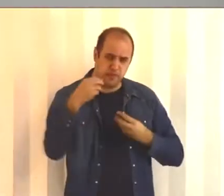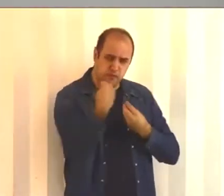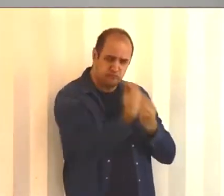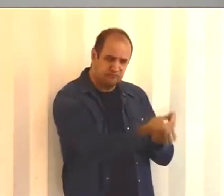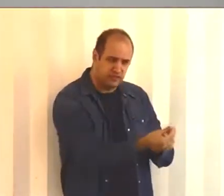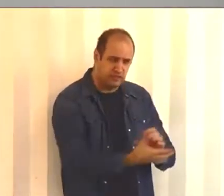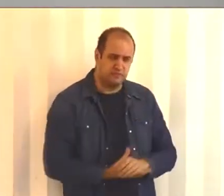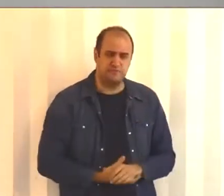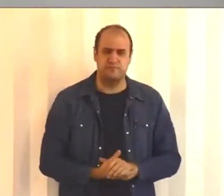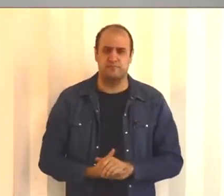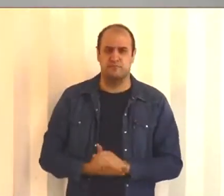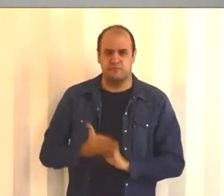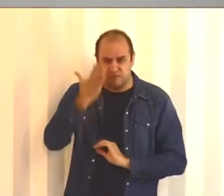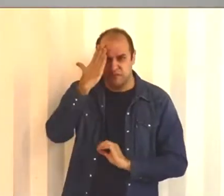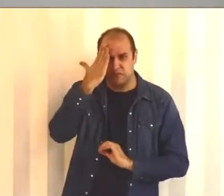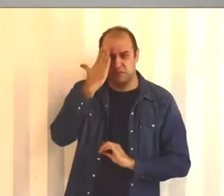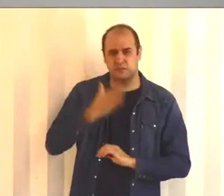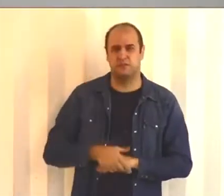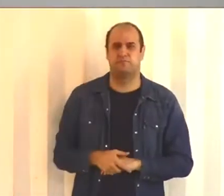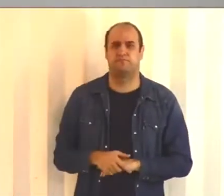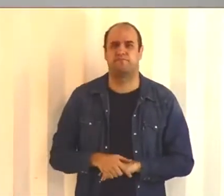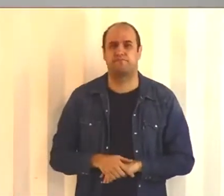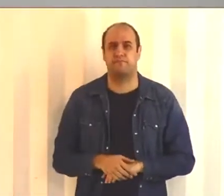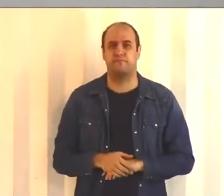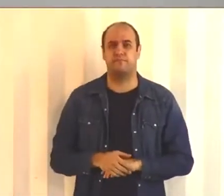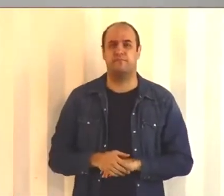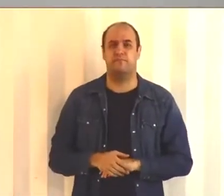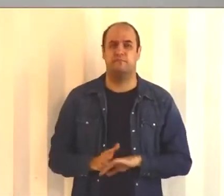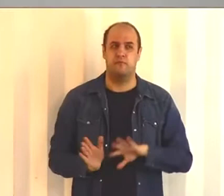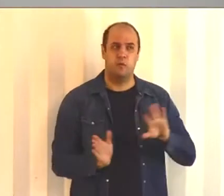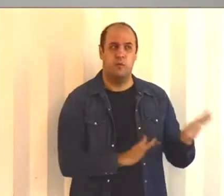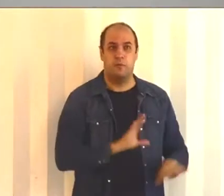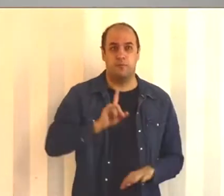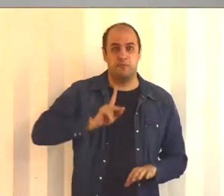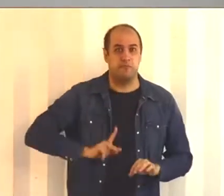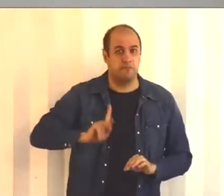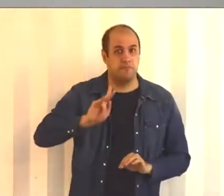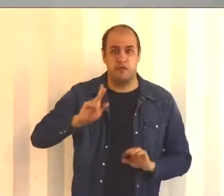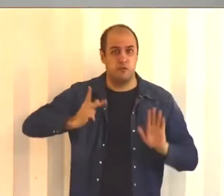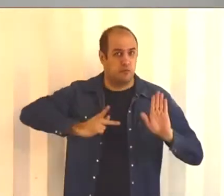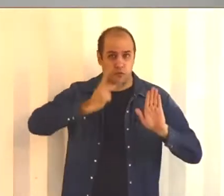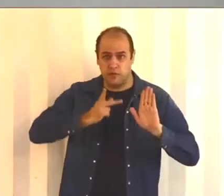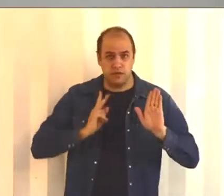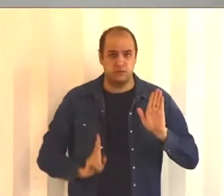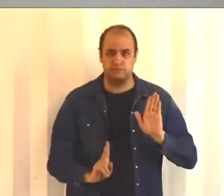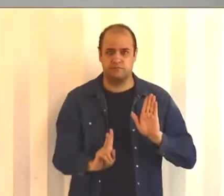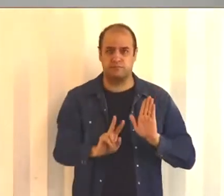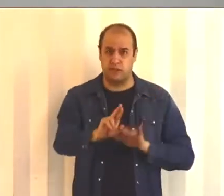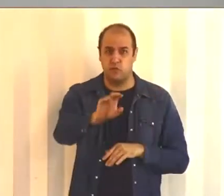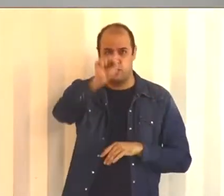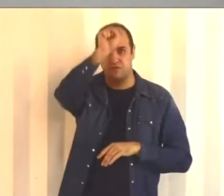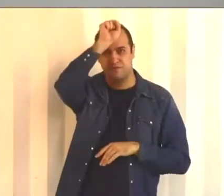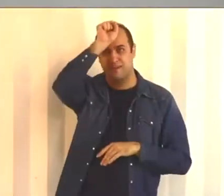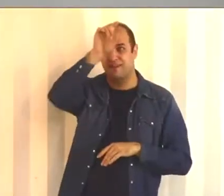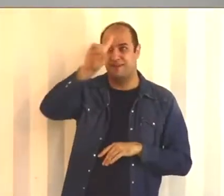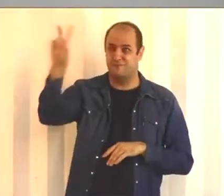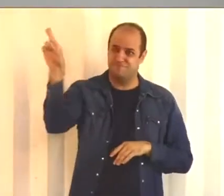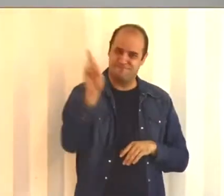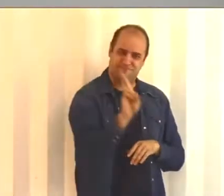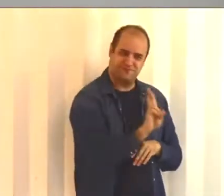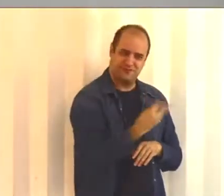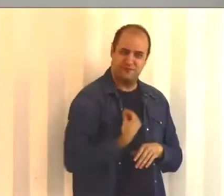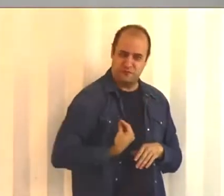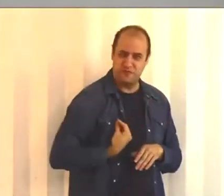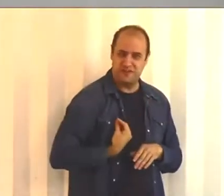Deus continua visitando as famílias, como visitou Sara, e continua cumprindo o que Ele prometeu. Sabe, uma das coisas mais difíceis das